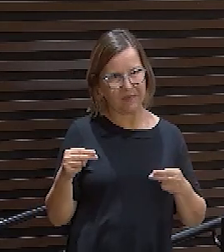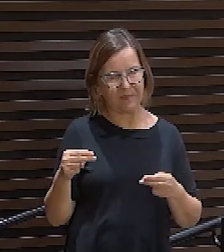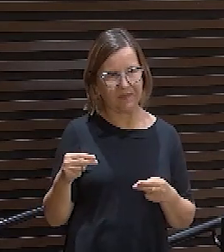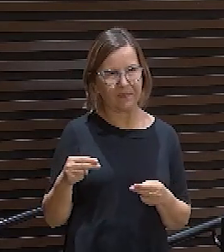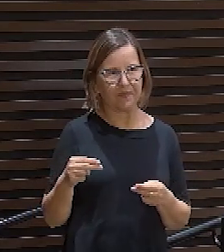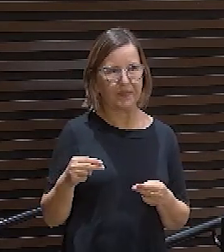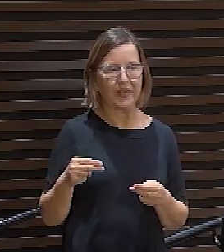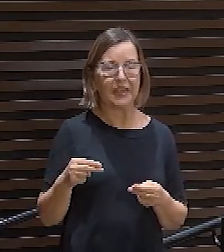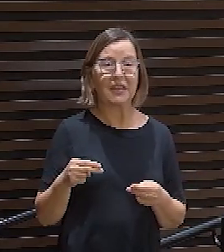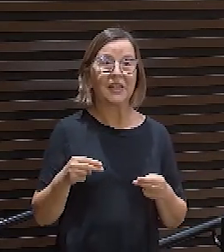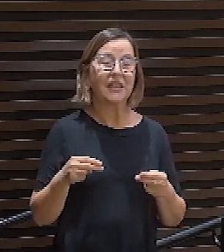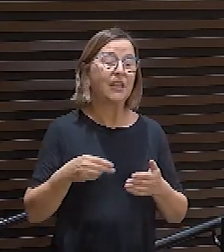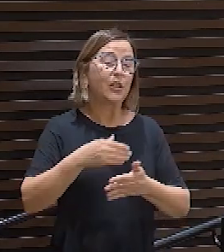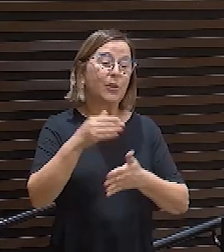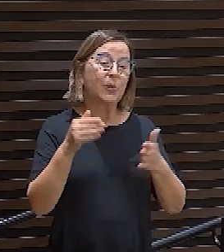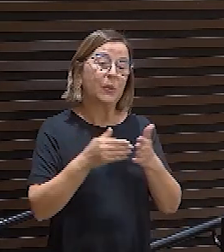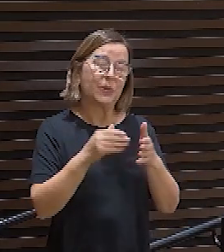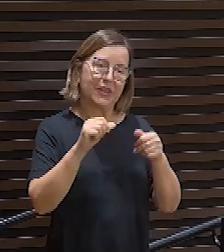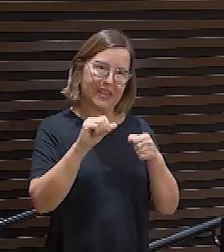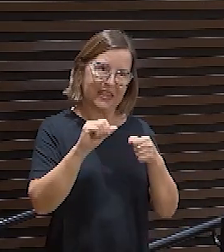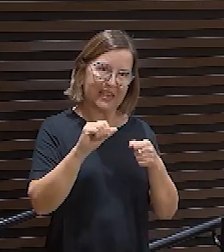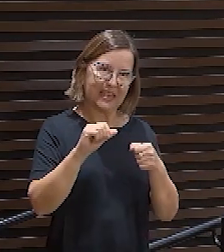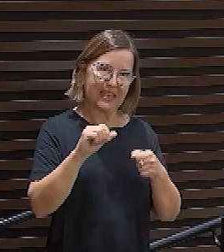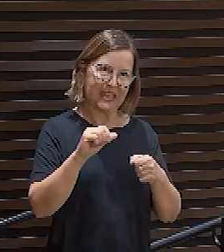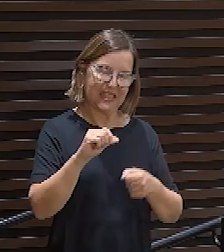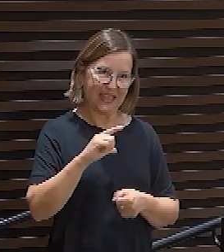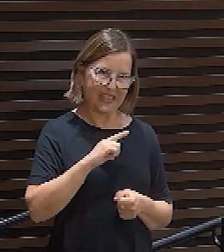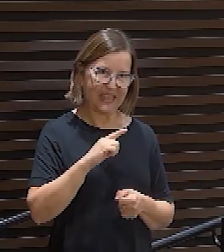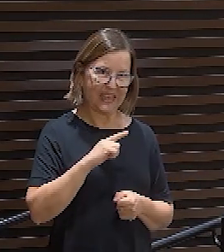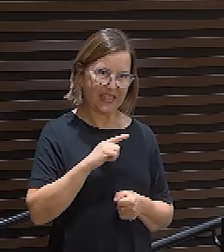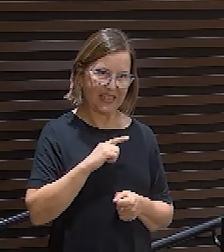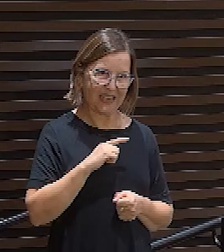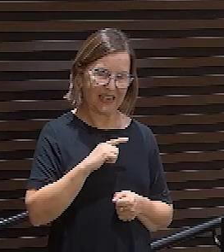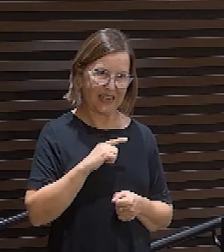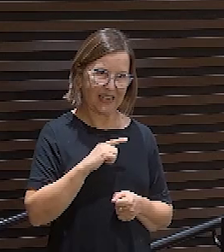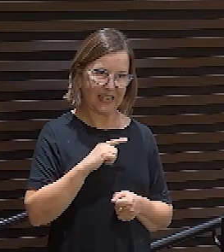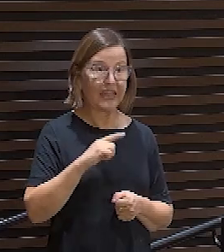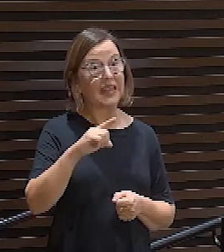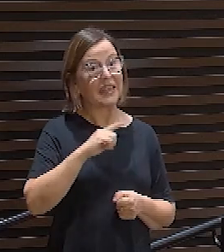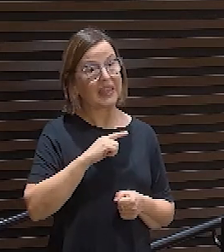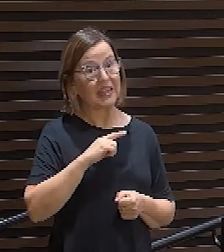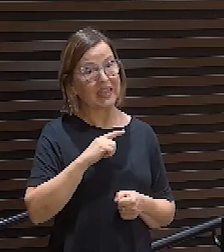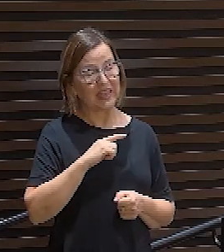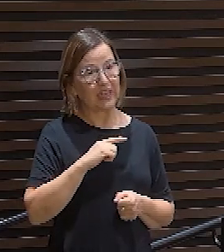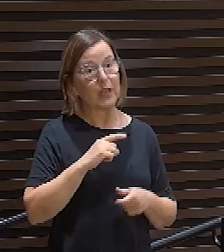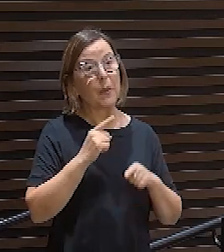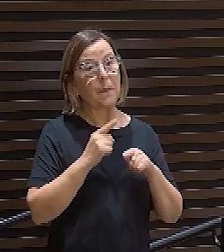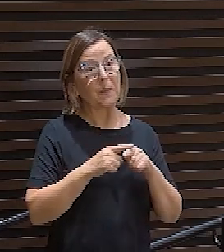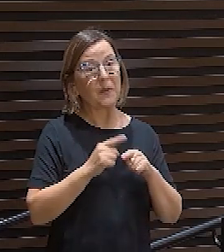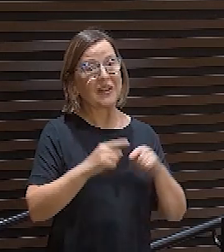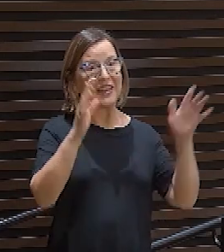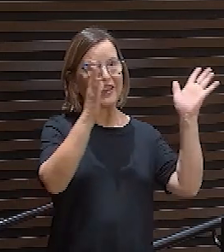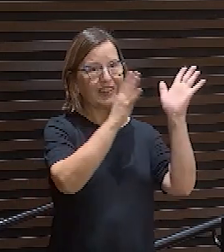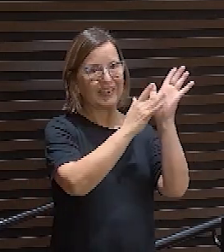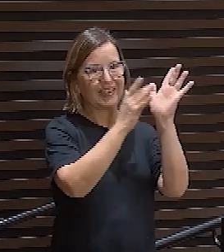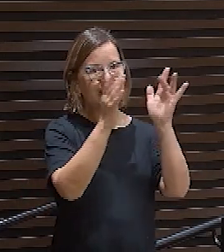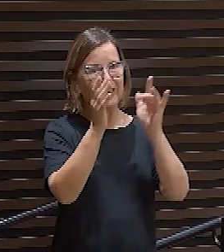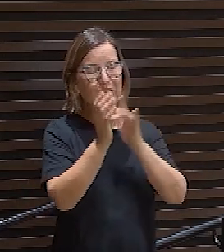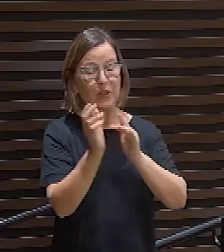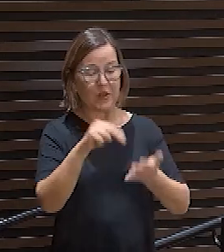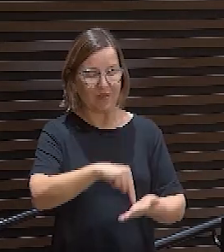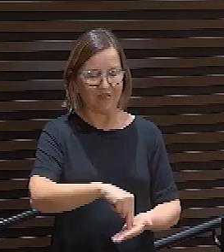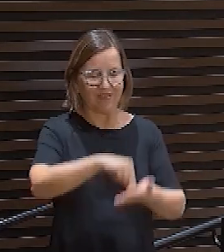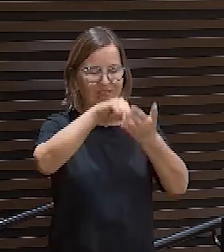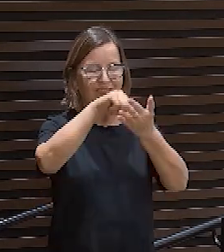mãos. Tudo que existe, existe, não porque ele permite, mas porque ele está suportando as coisas entre os